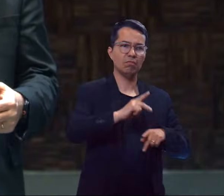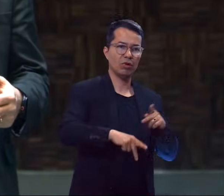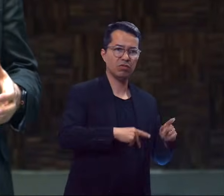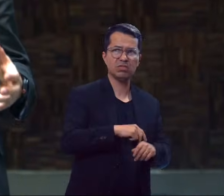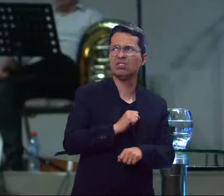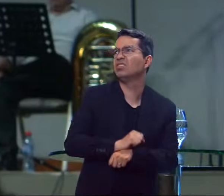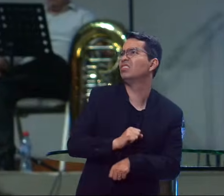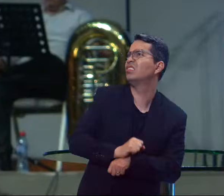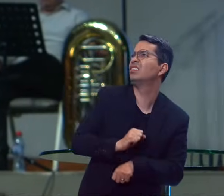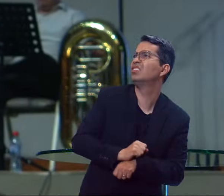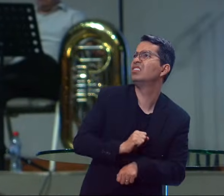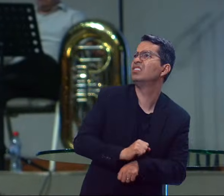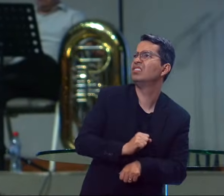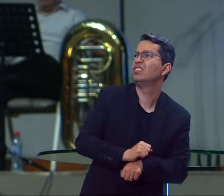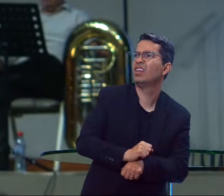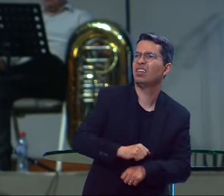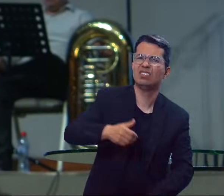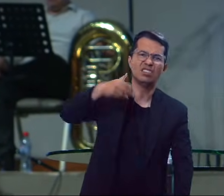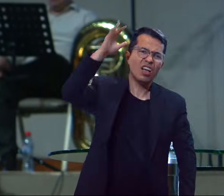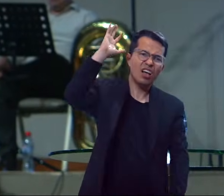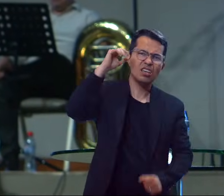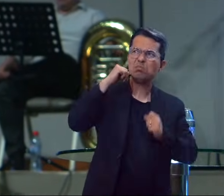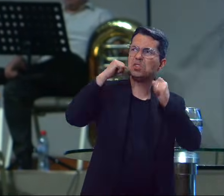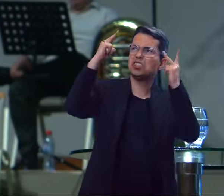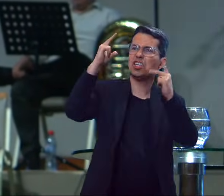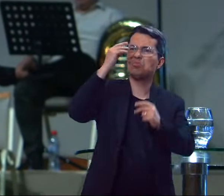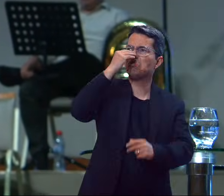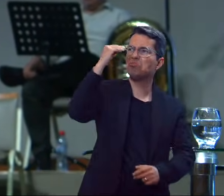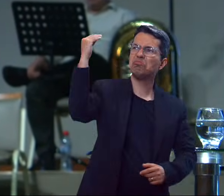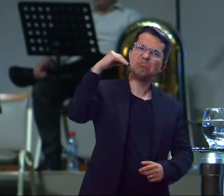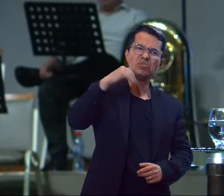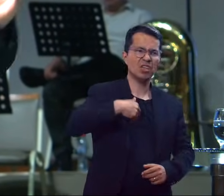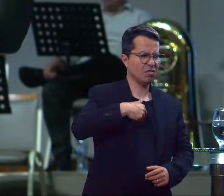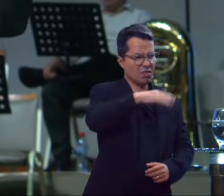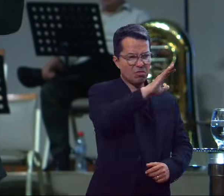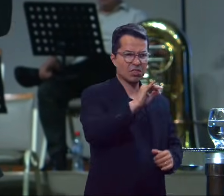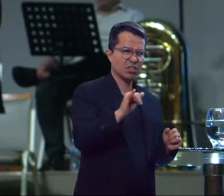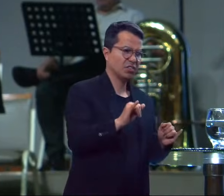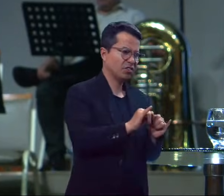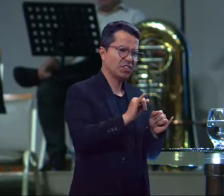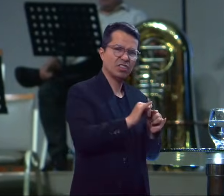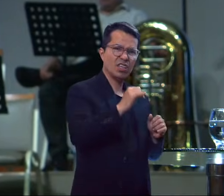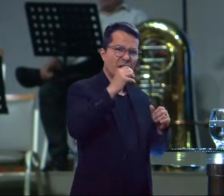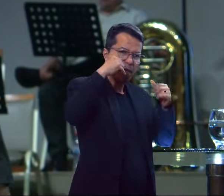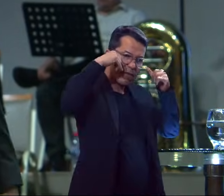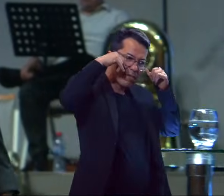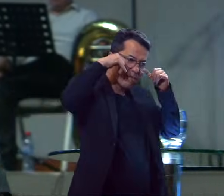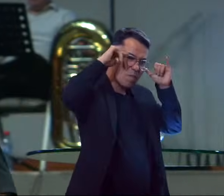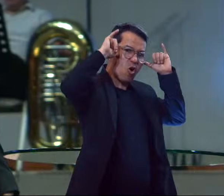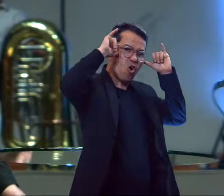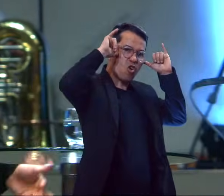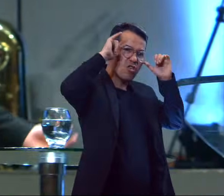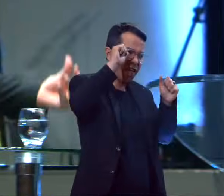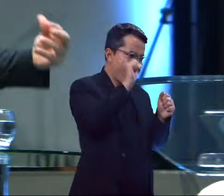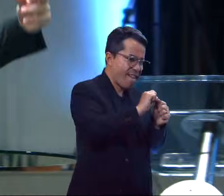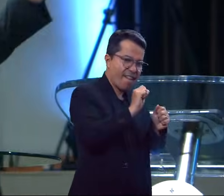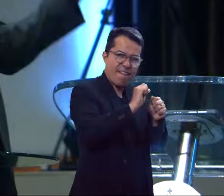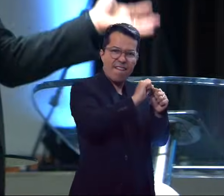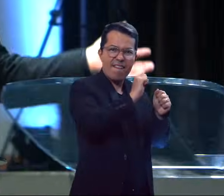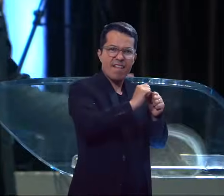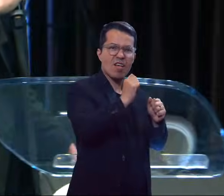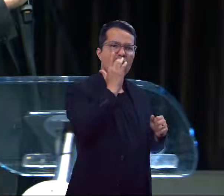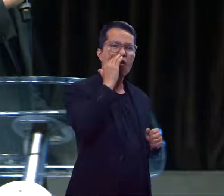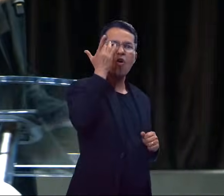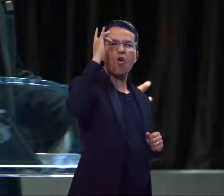E eles começaram, o povo, a reclamar e adorar a outros deuses. E quando Moisés desce, ele fica